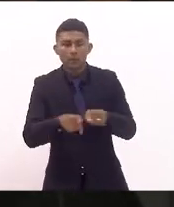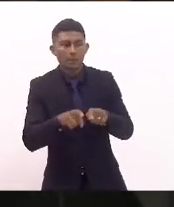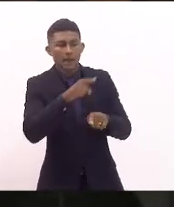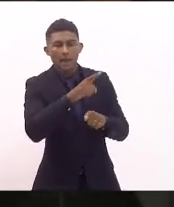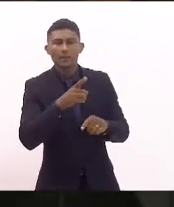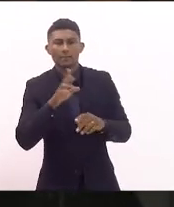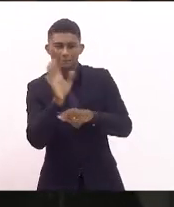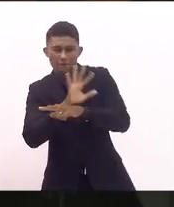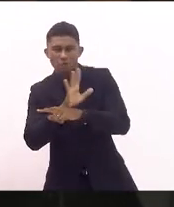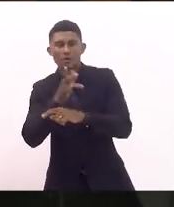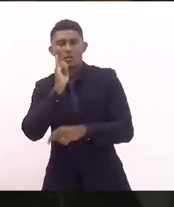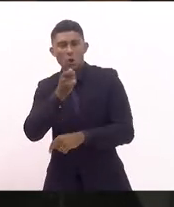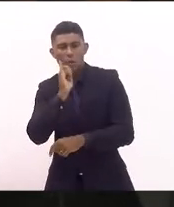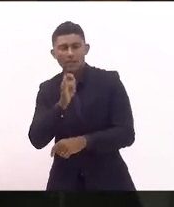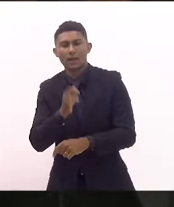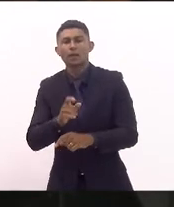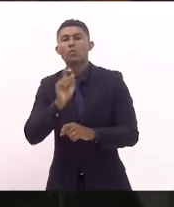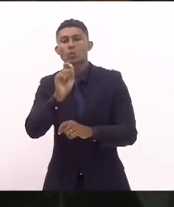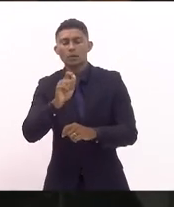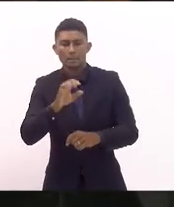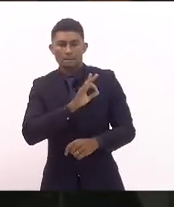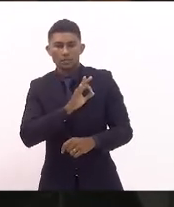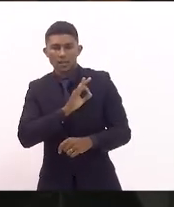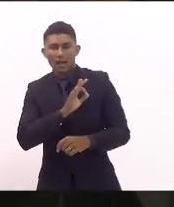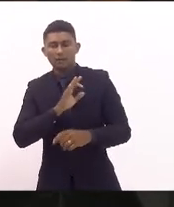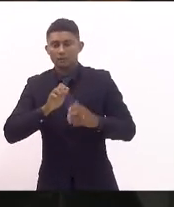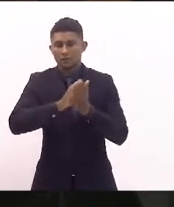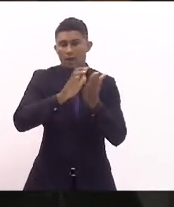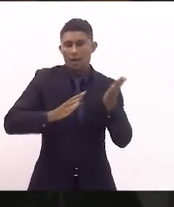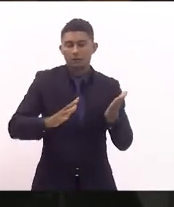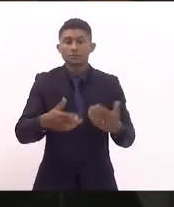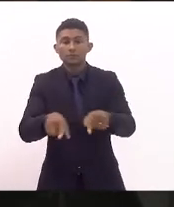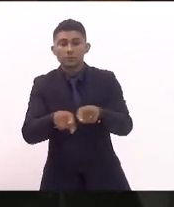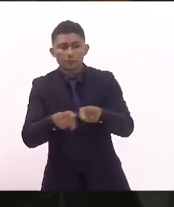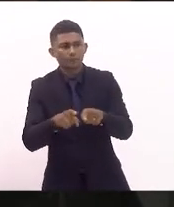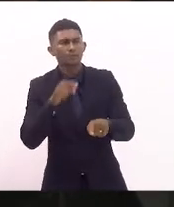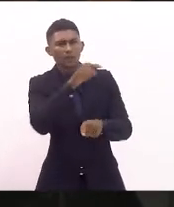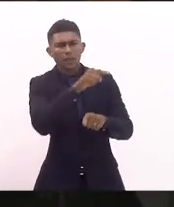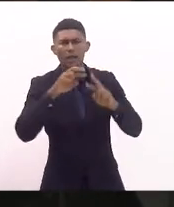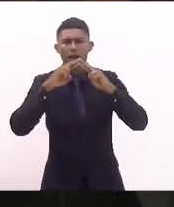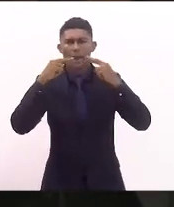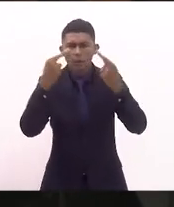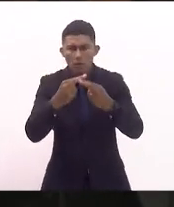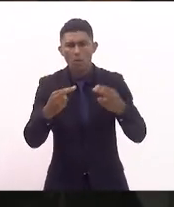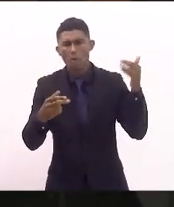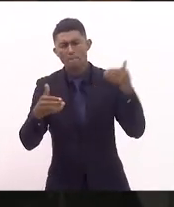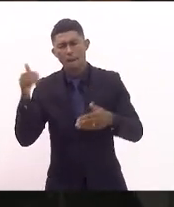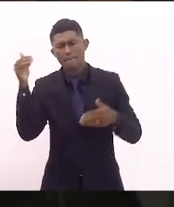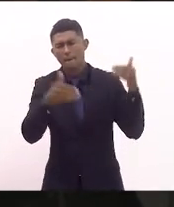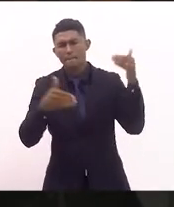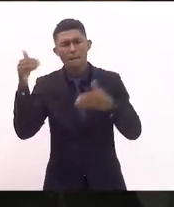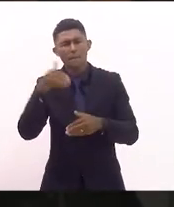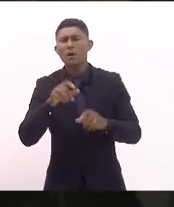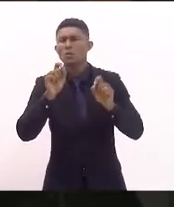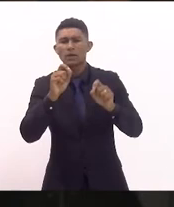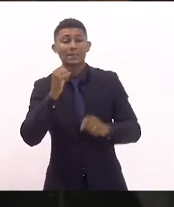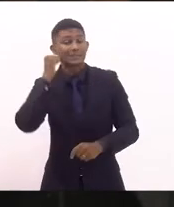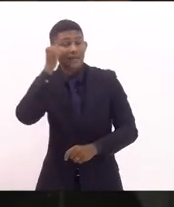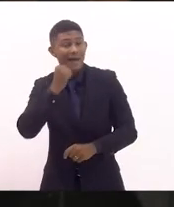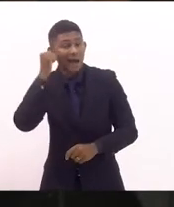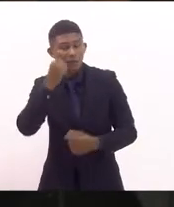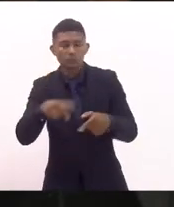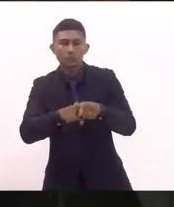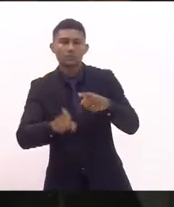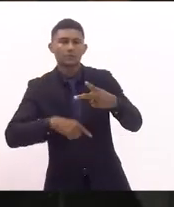Policial, produzido pela Notorium Play. Participou de diversas audiências públicas no Senado Federal e na Câmara dos